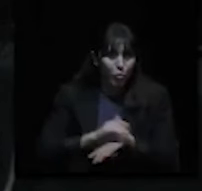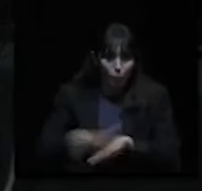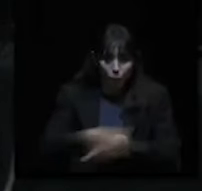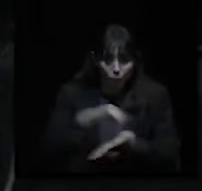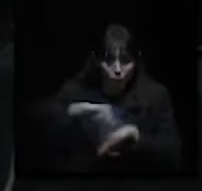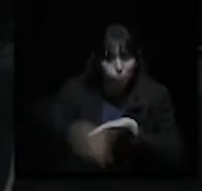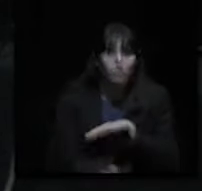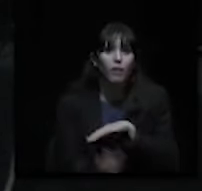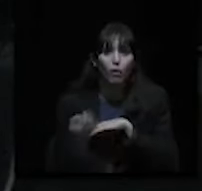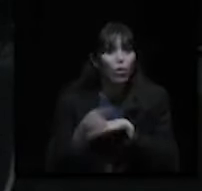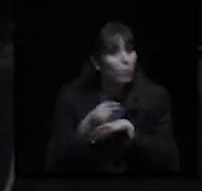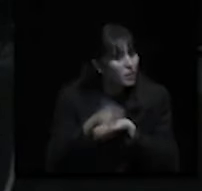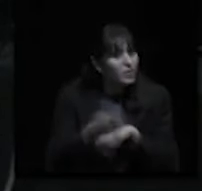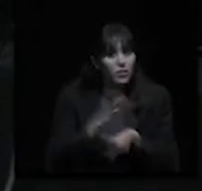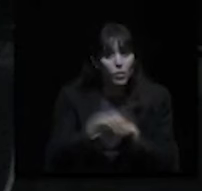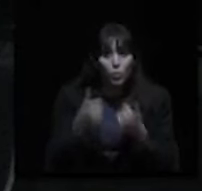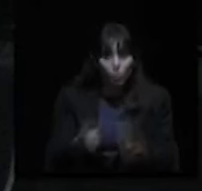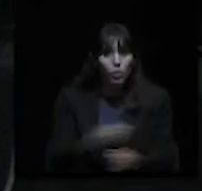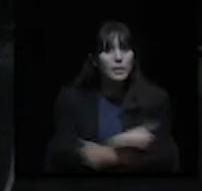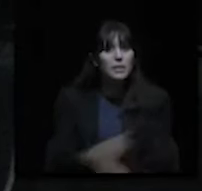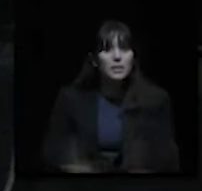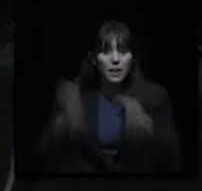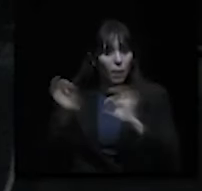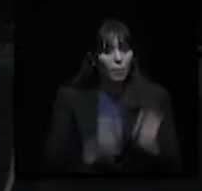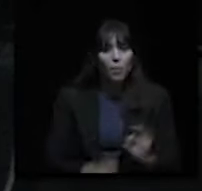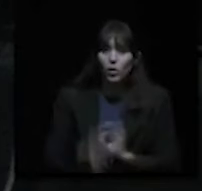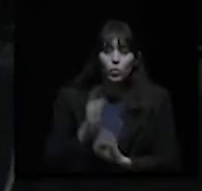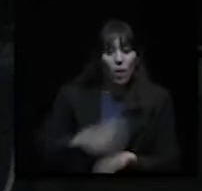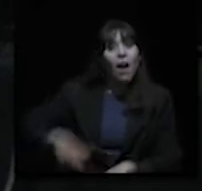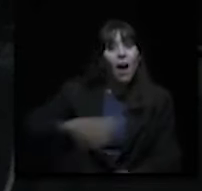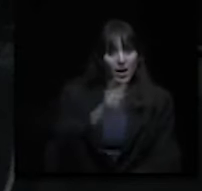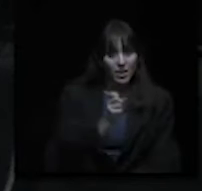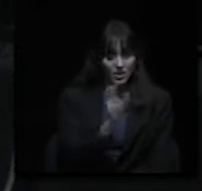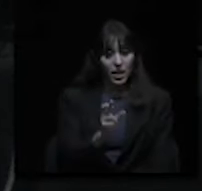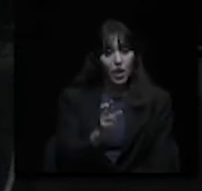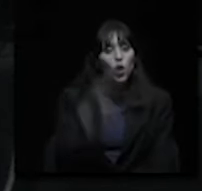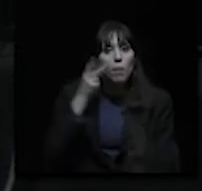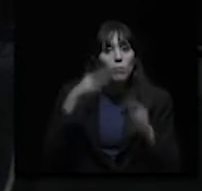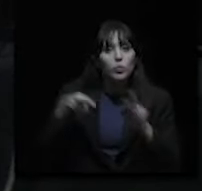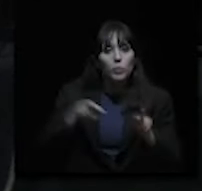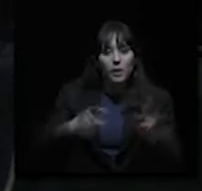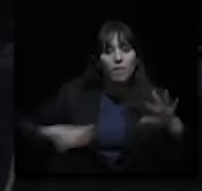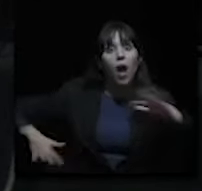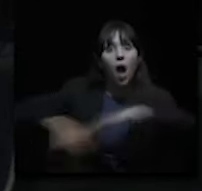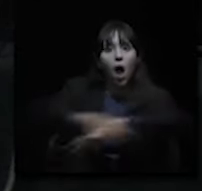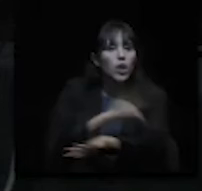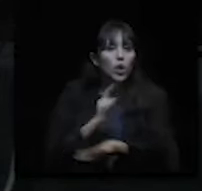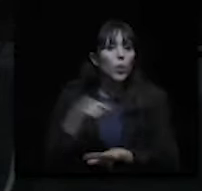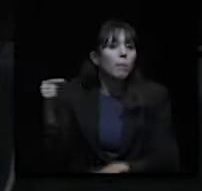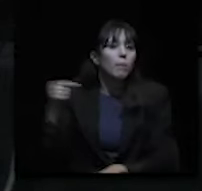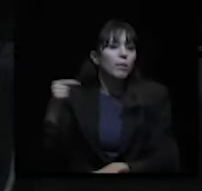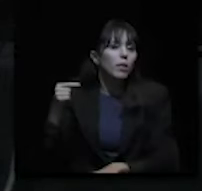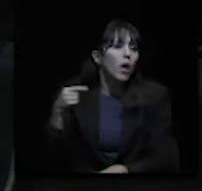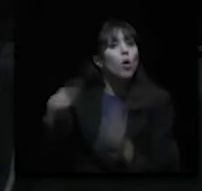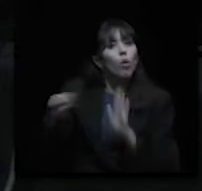um bom exemplo do que é fazer cidade. A zona de emissões reduzidas é uma visão integrada de cidade e não uma medida pontual, como esta da Rua